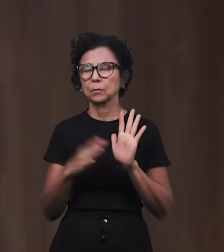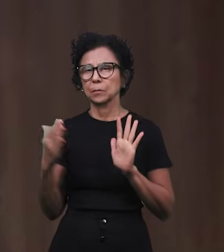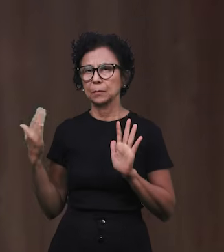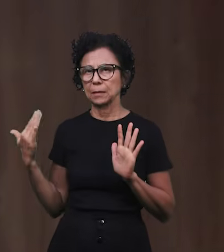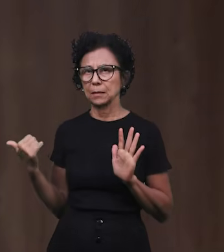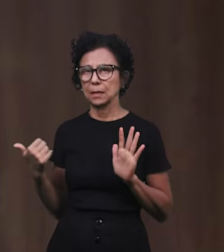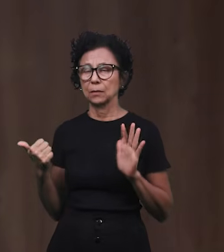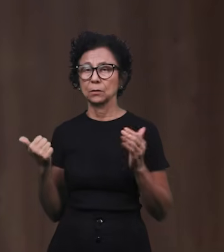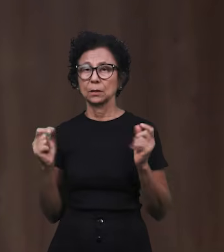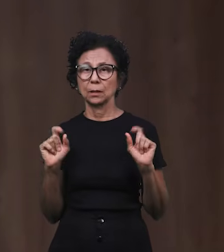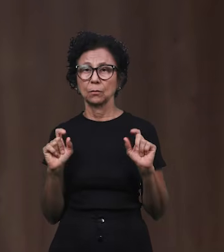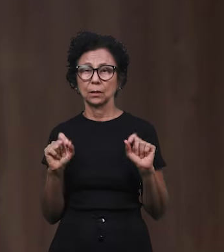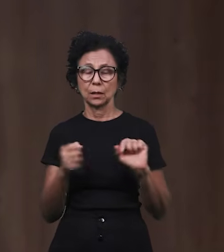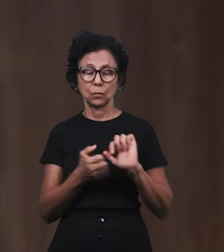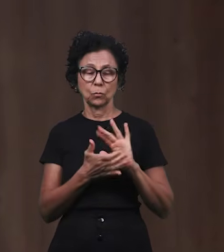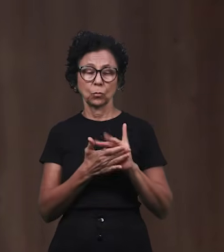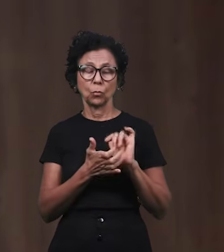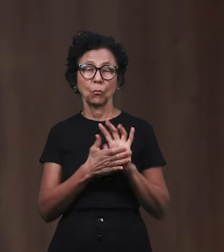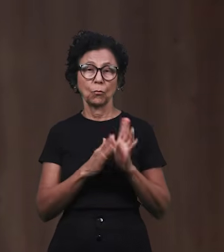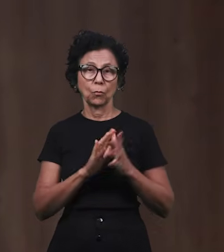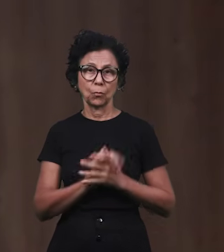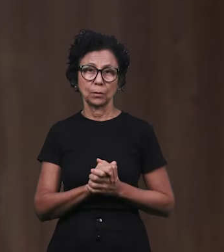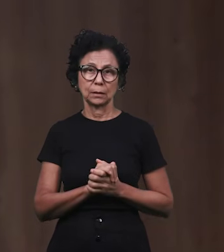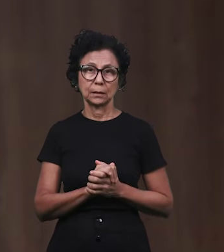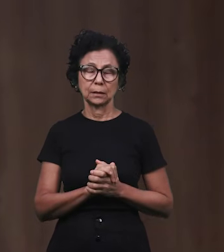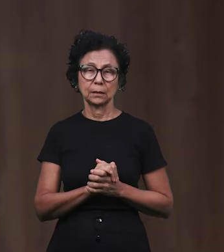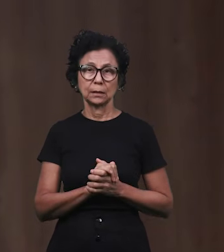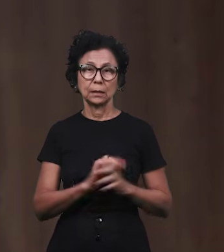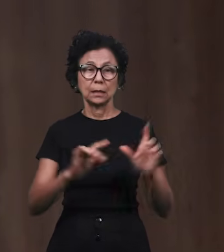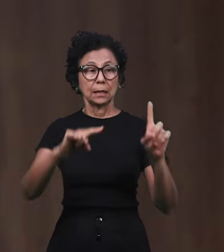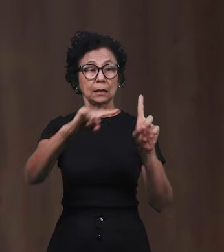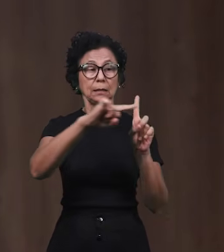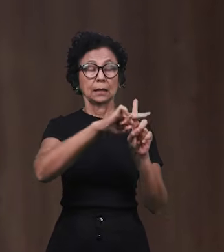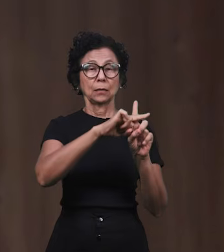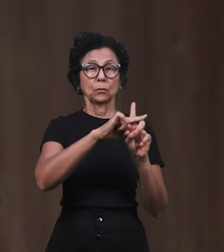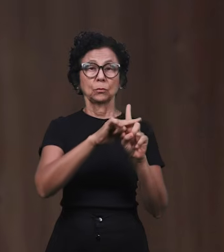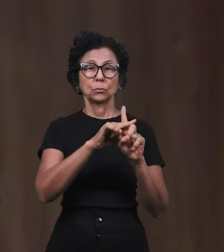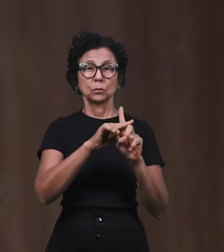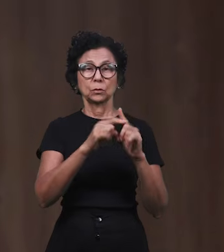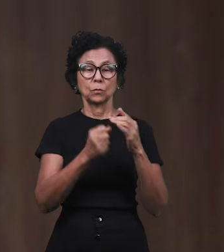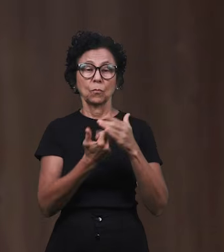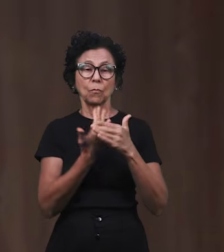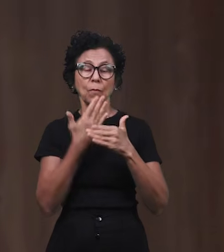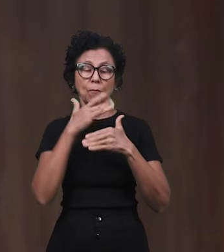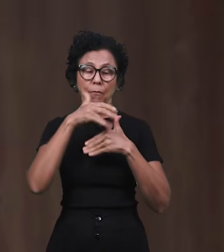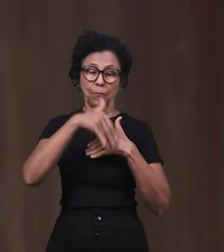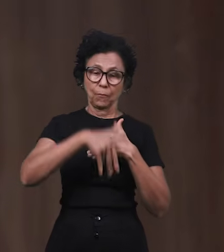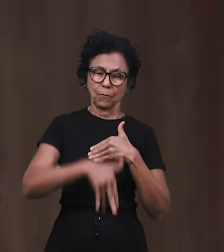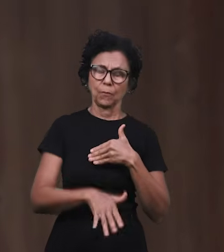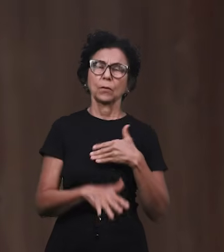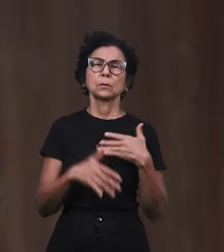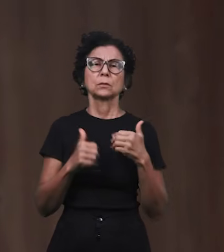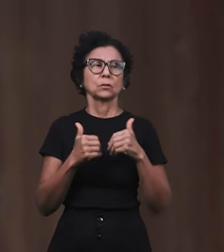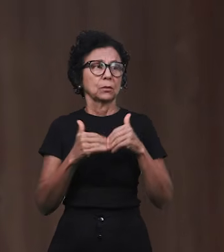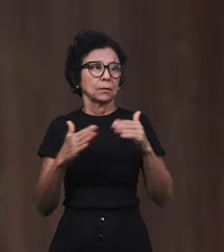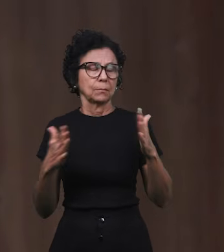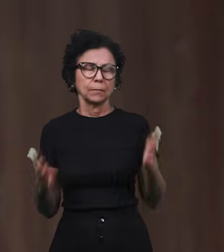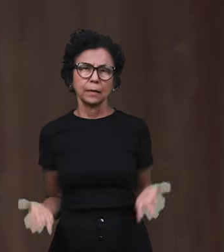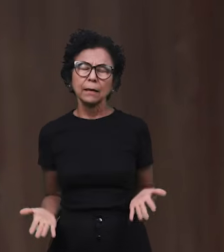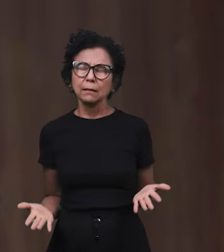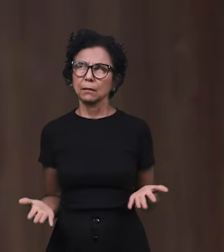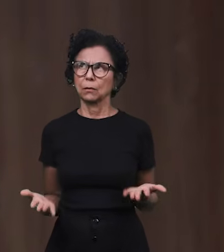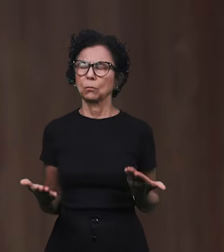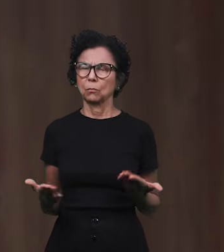estudar sobre o louvor a uma fonte aberta no Calvário. Isso, vamos estudar ele para que os irmãos possam compreender